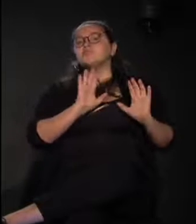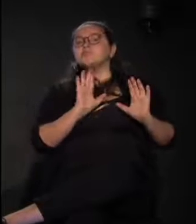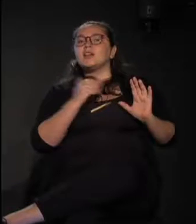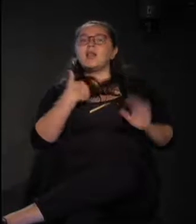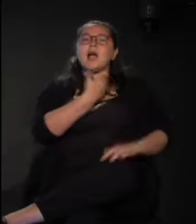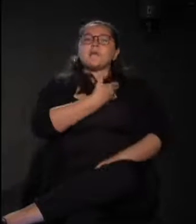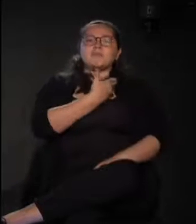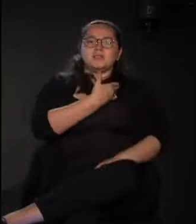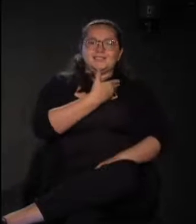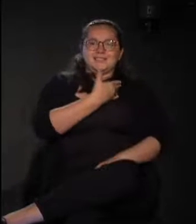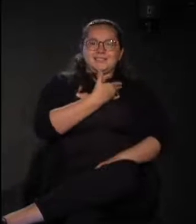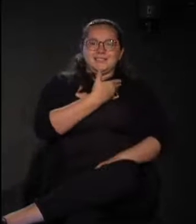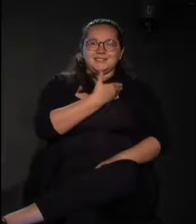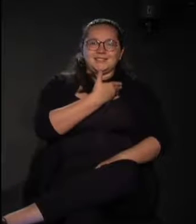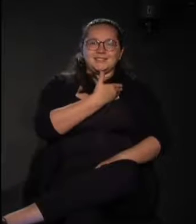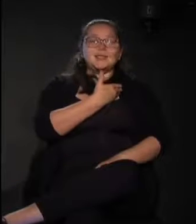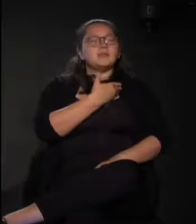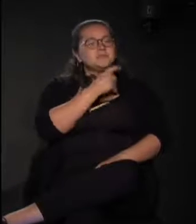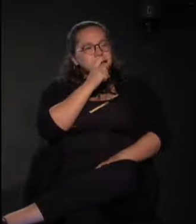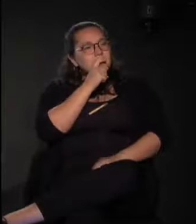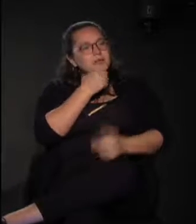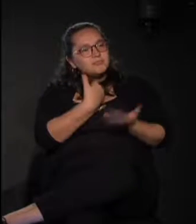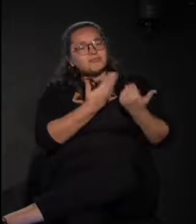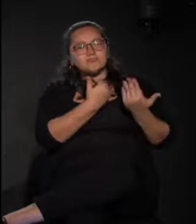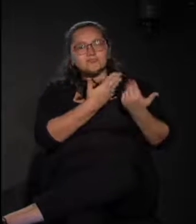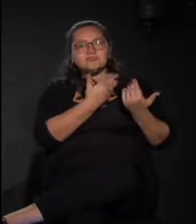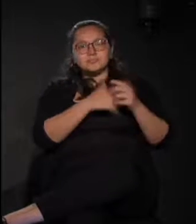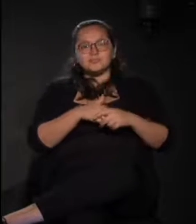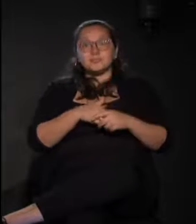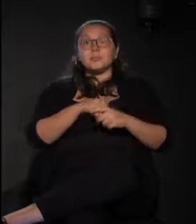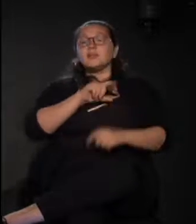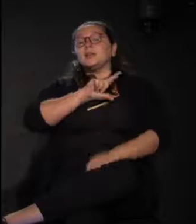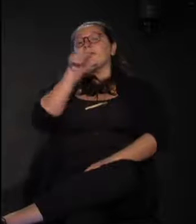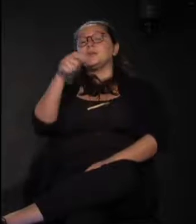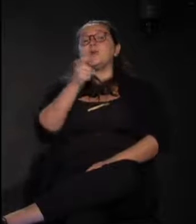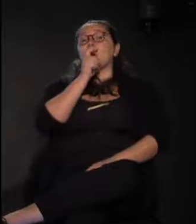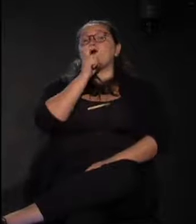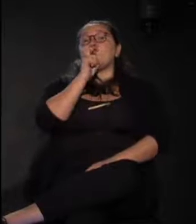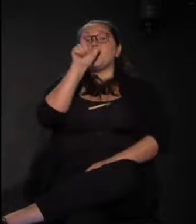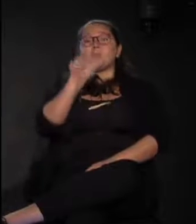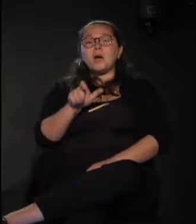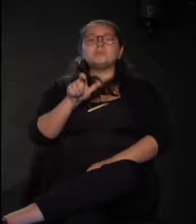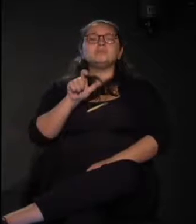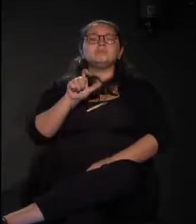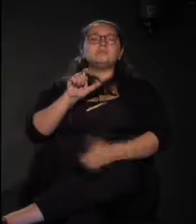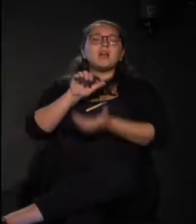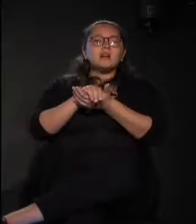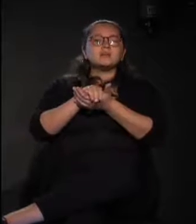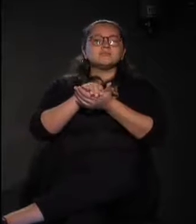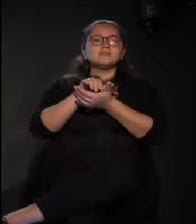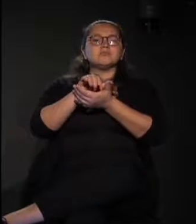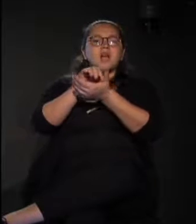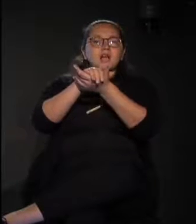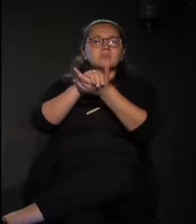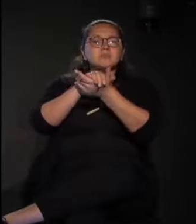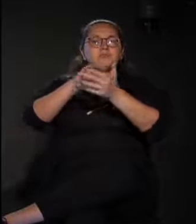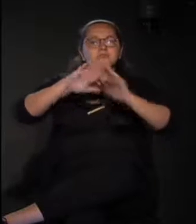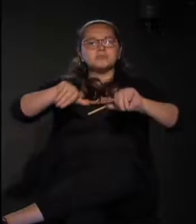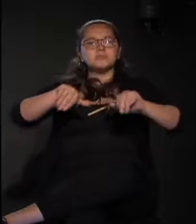amiga do prosa do pai e depois o pai tem relações têm casamentos que quebraram e também